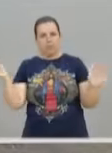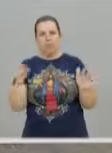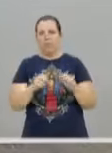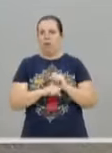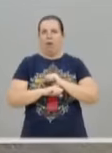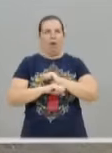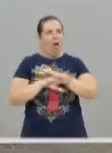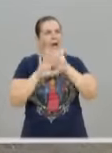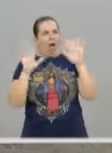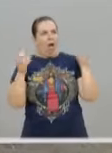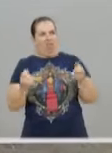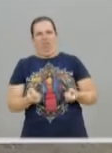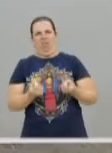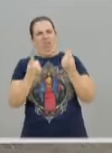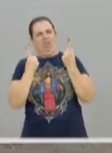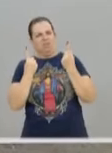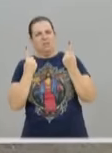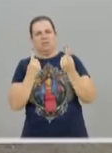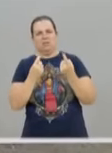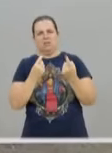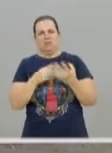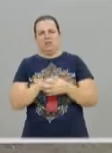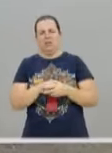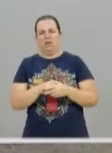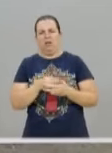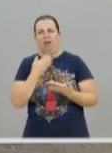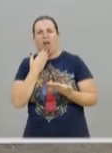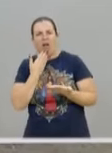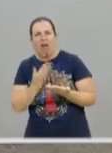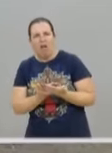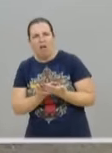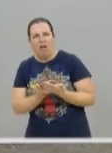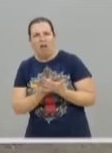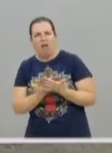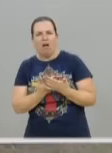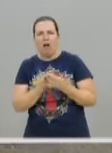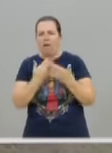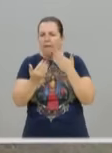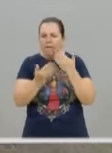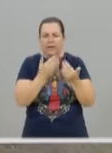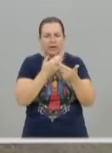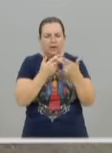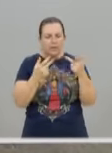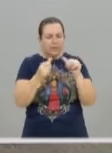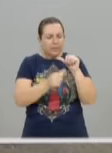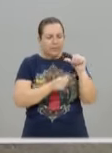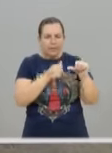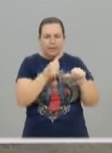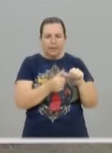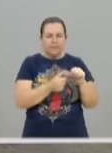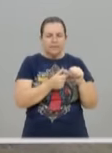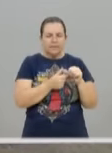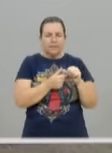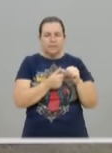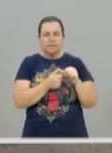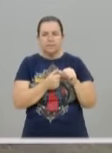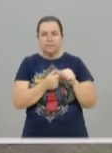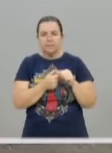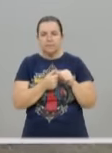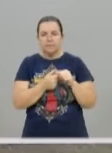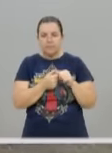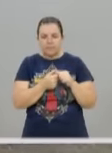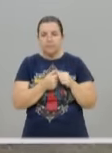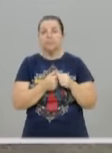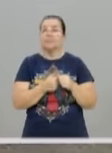céu mesma coisa Qualquer mudança E olha que nós estamos com Papa